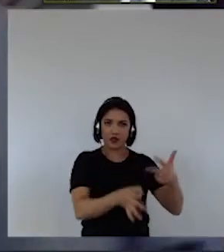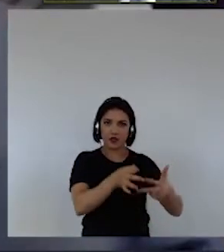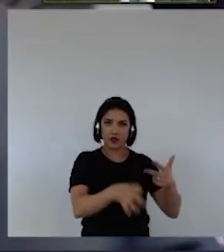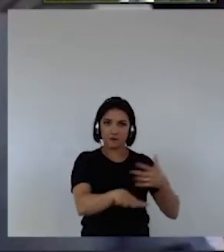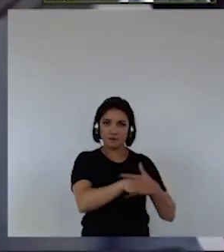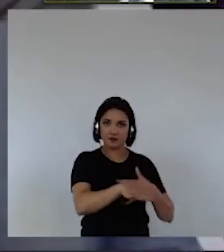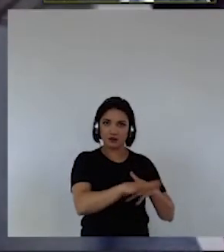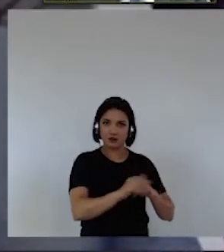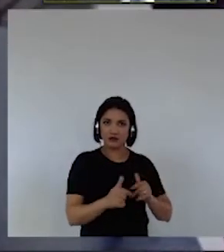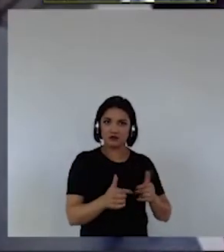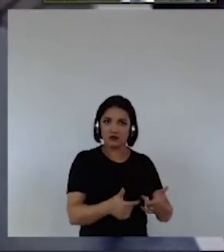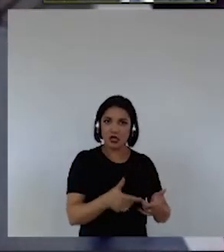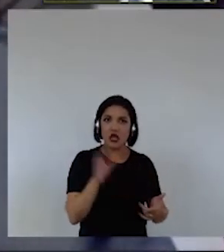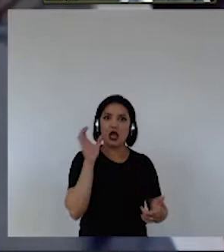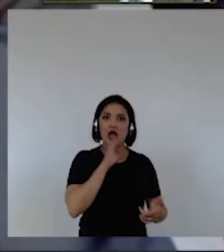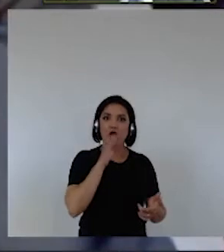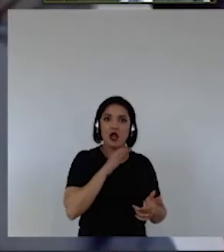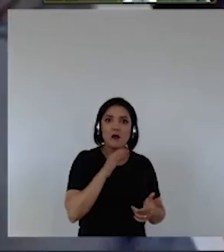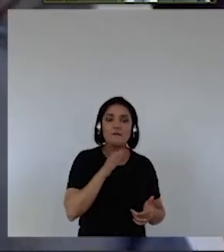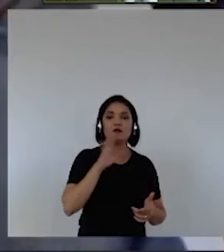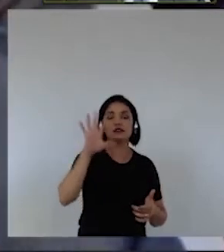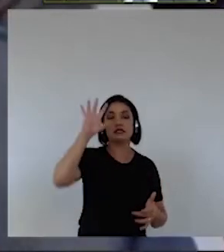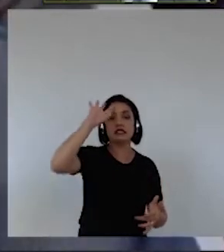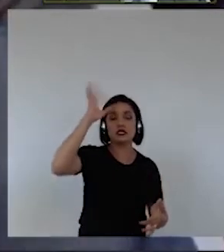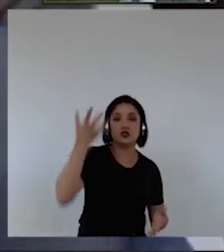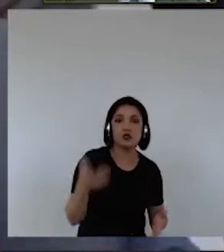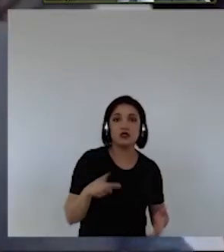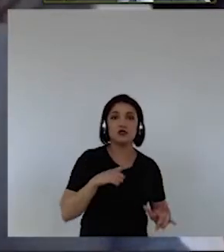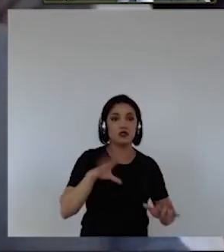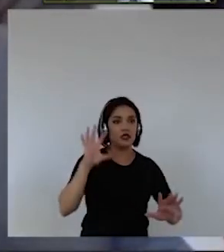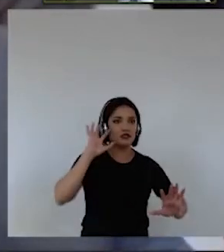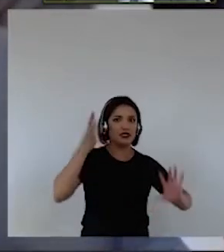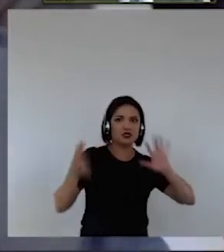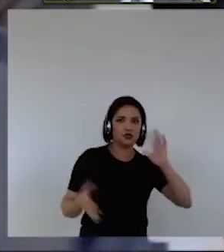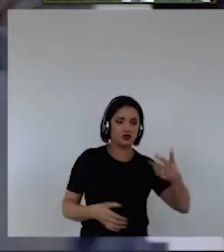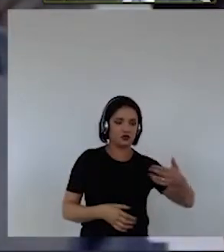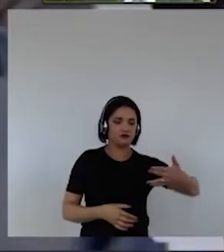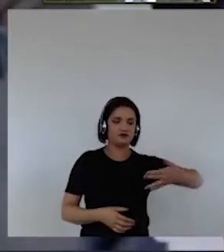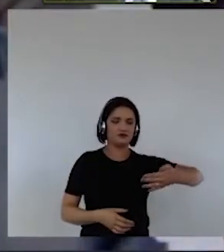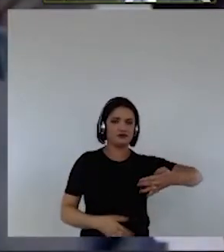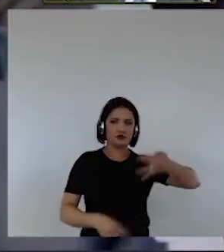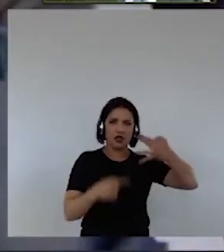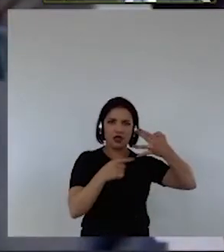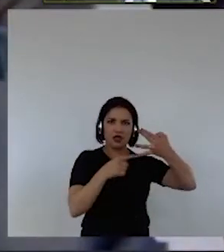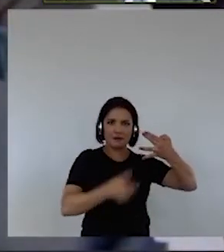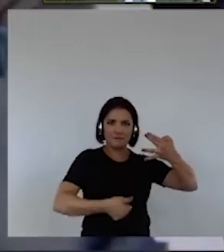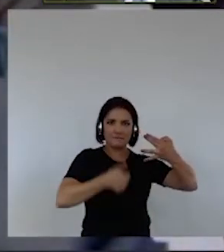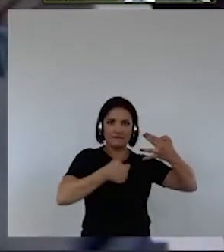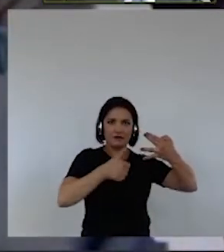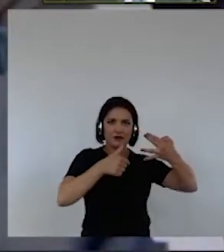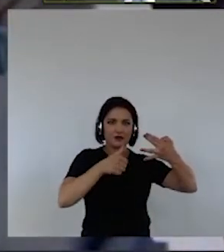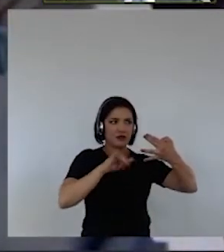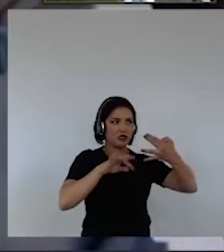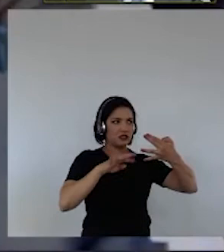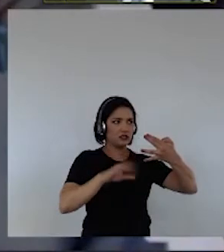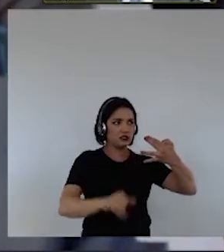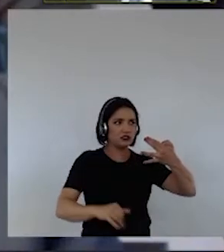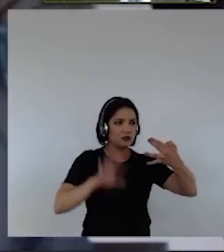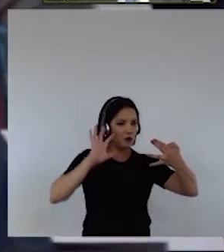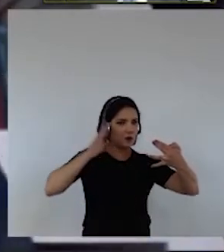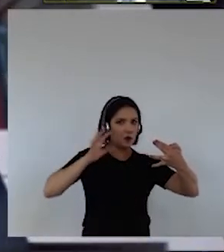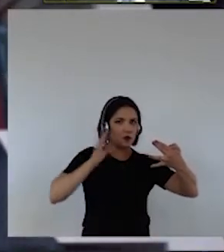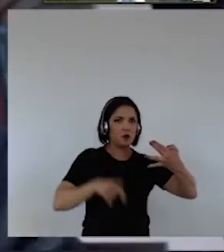reage rápido nas primeiras decisões, então você tem uma leva de decisões de primeira instância. Essas decisões de primeira instância são muito